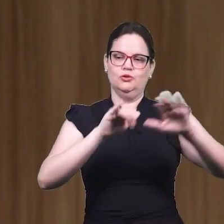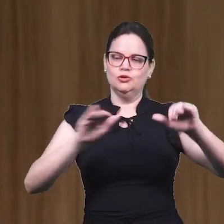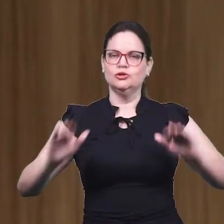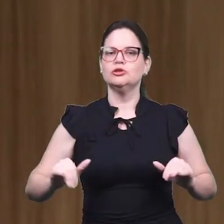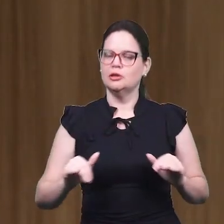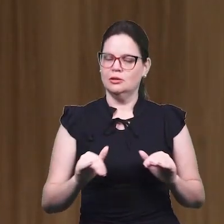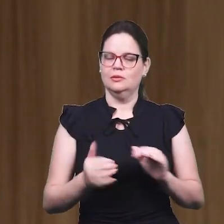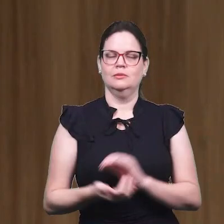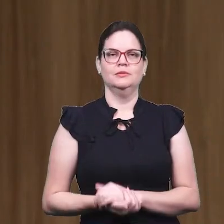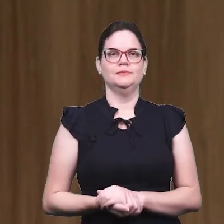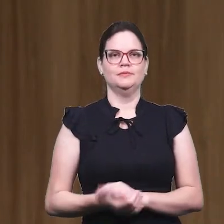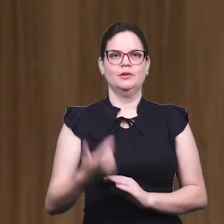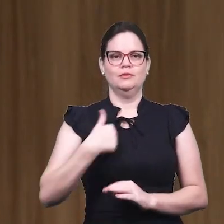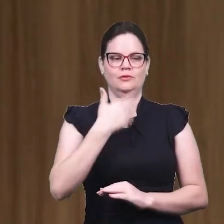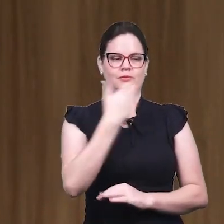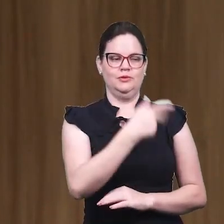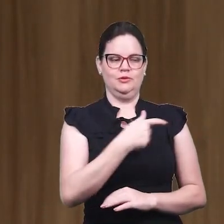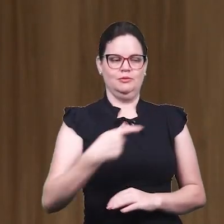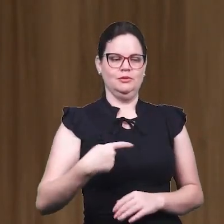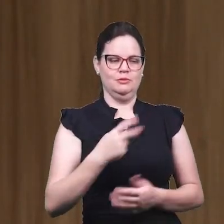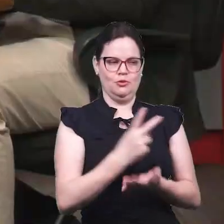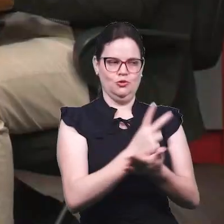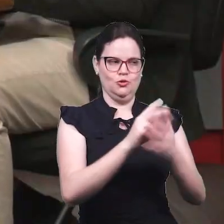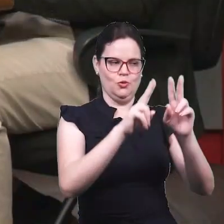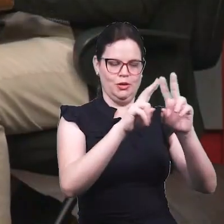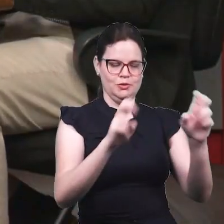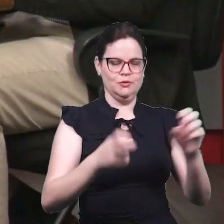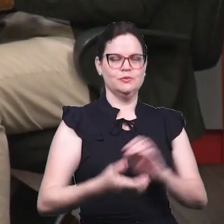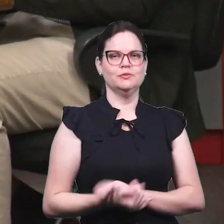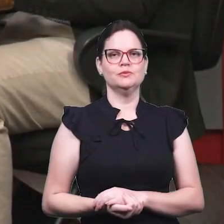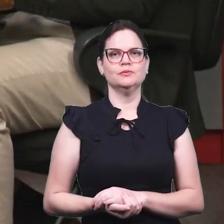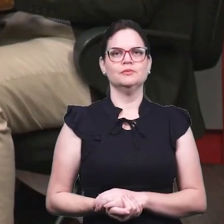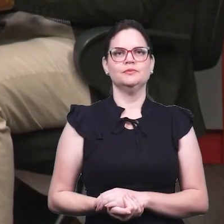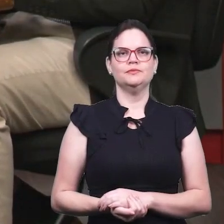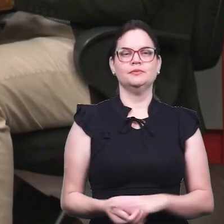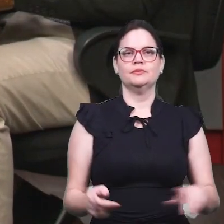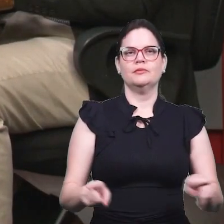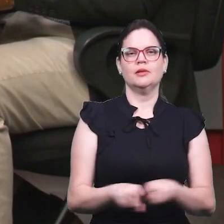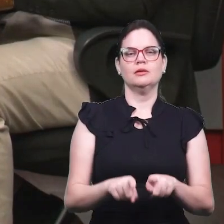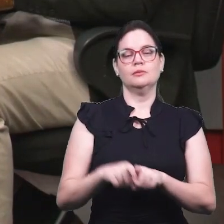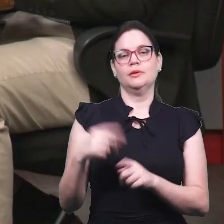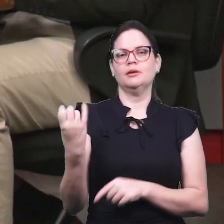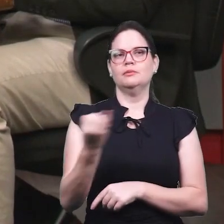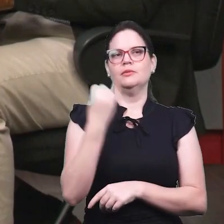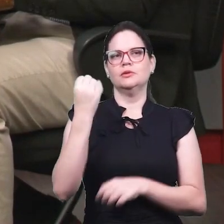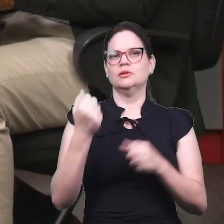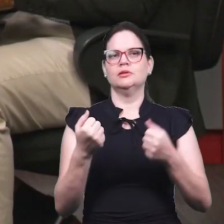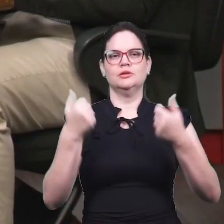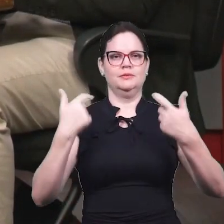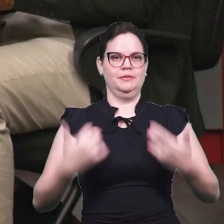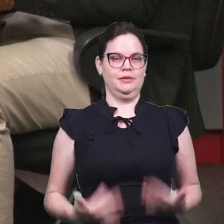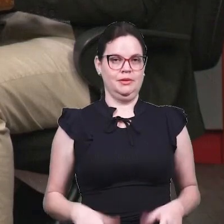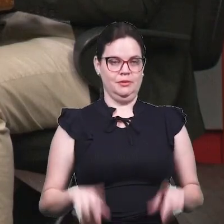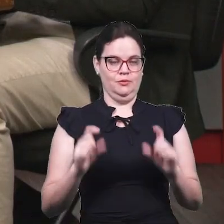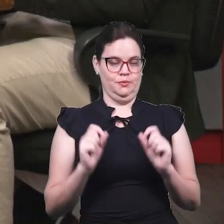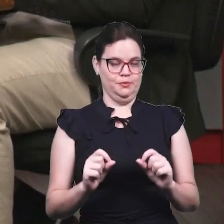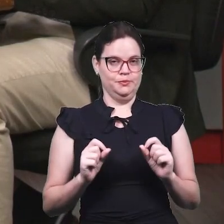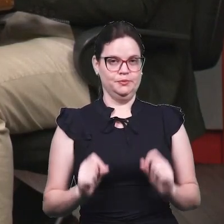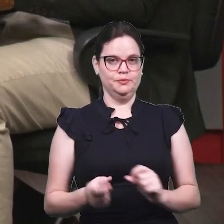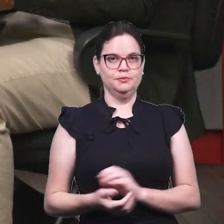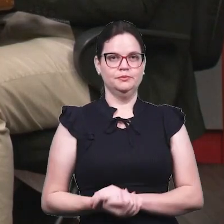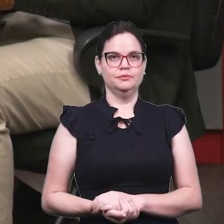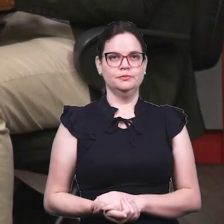para continuarem os comentários a respeito da carta. Ainda é importante a gente comentar